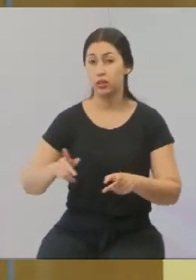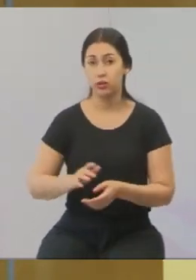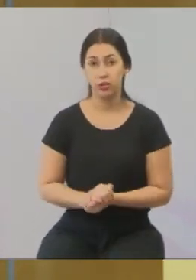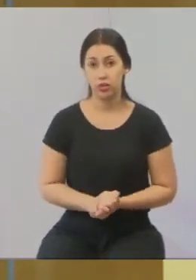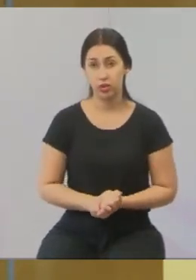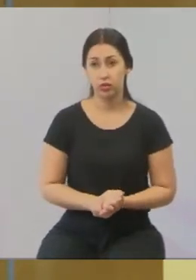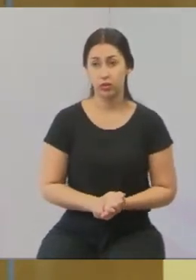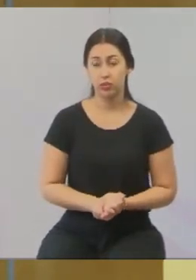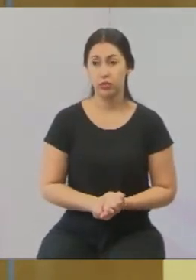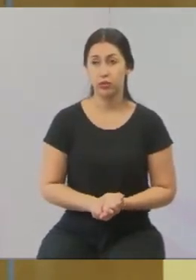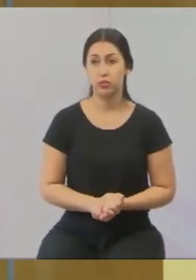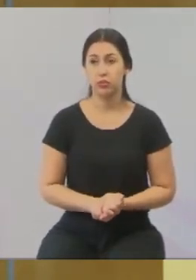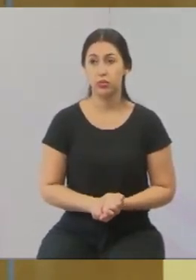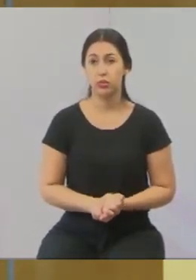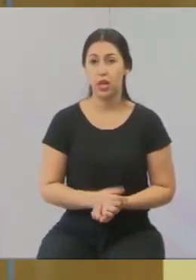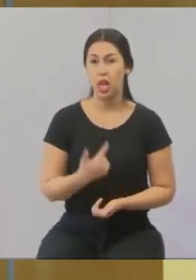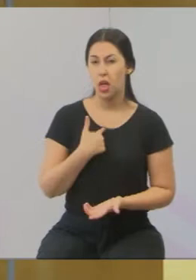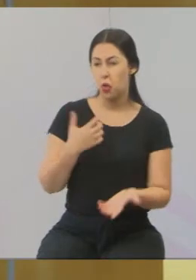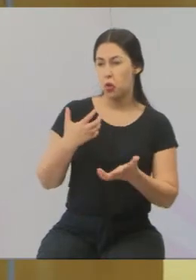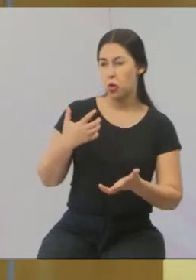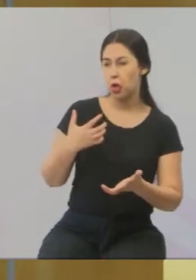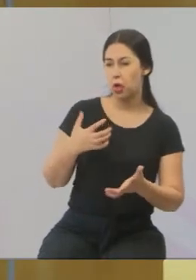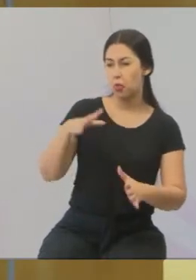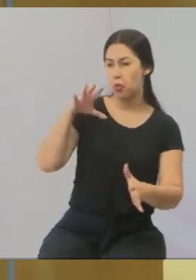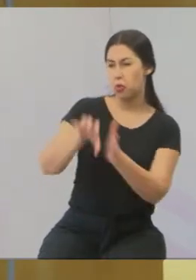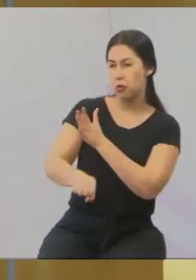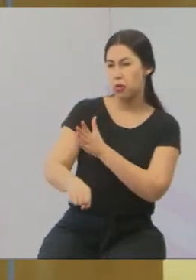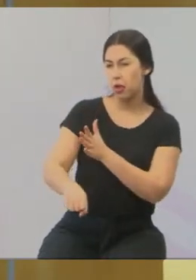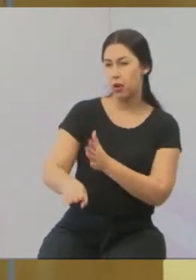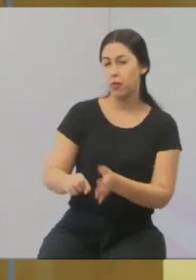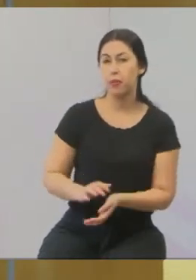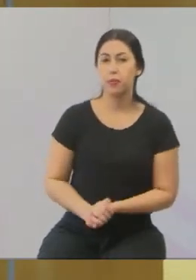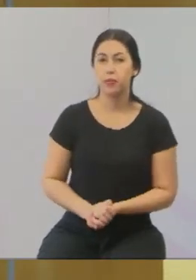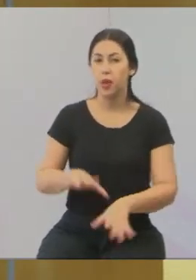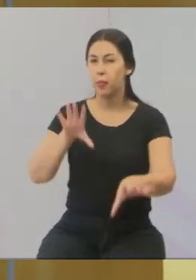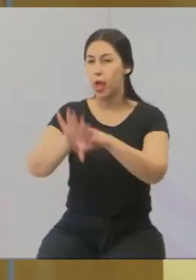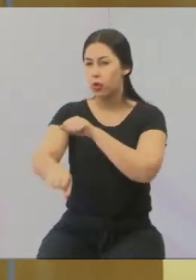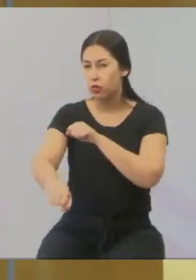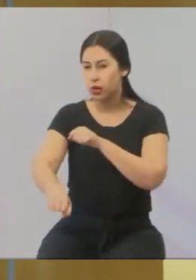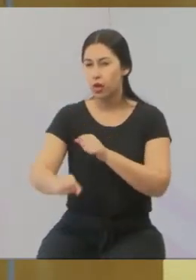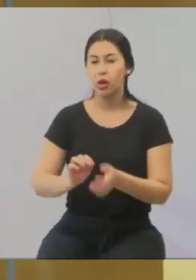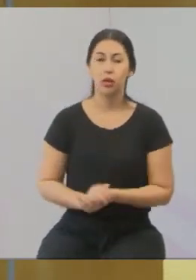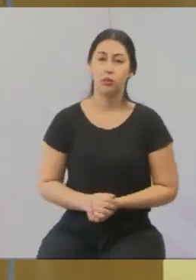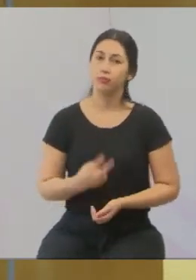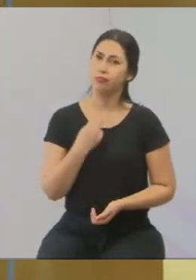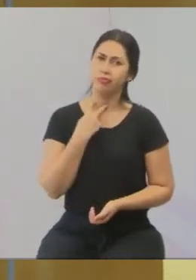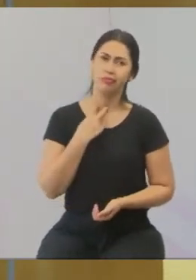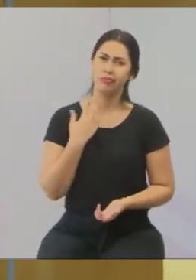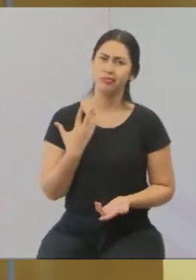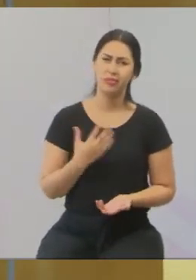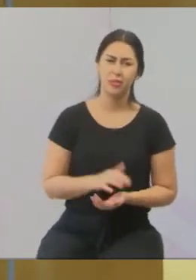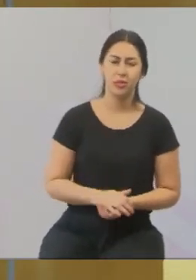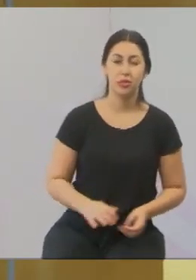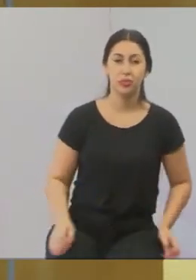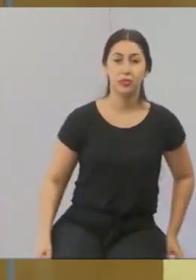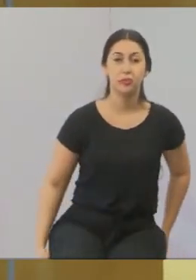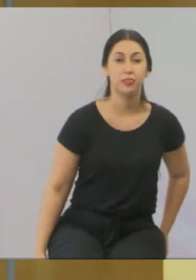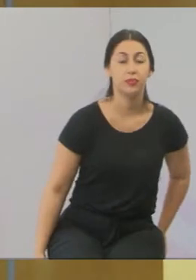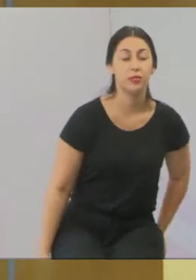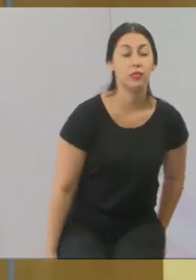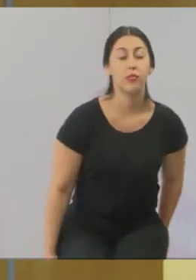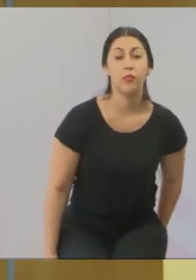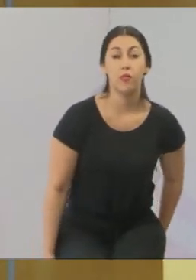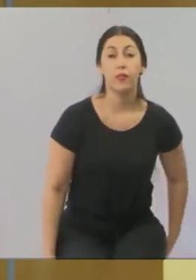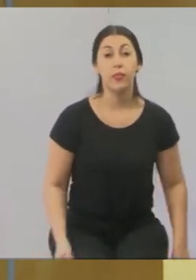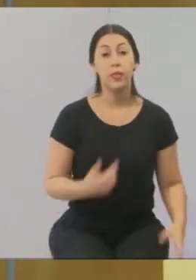meu grupo, querer prejudicá-lo, na intenção de poder prejudicar um processo. Então, eu queria deixar